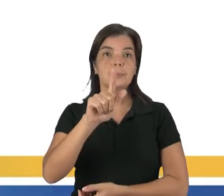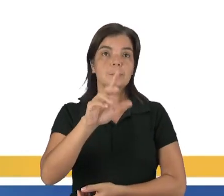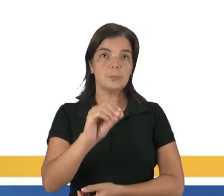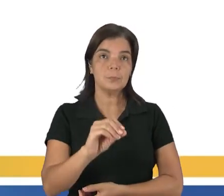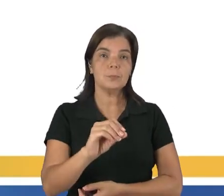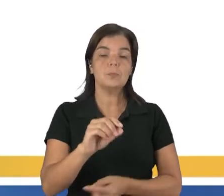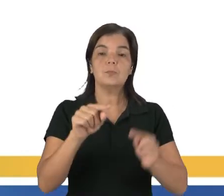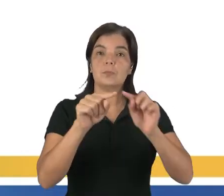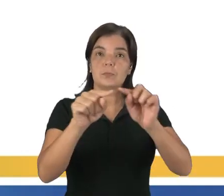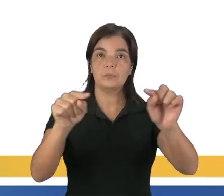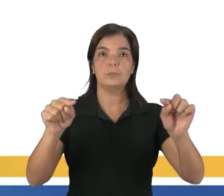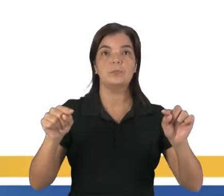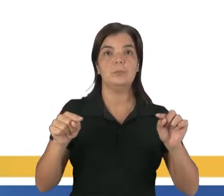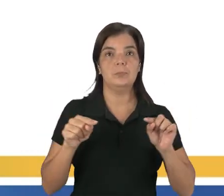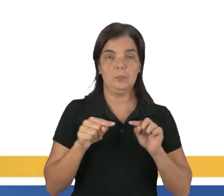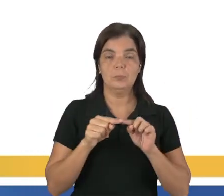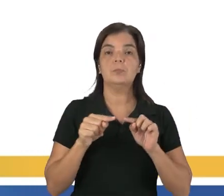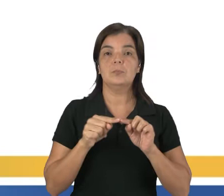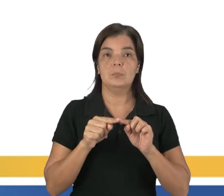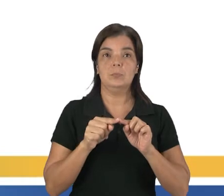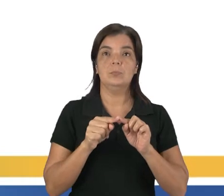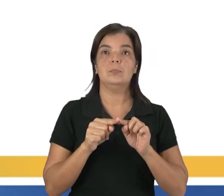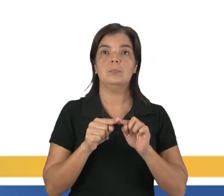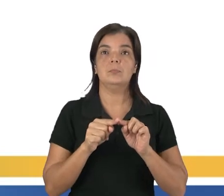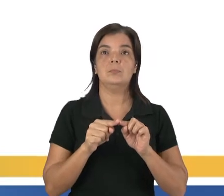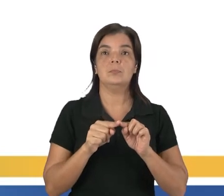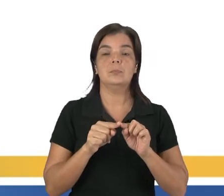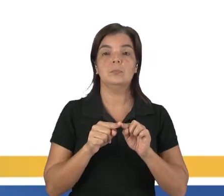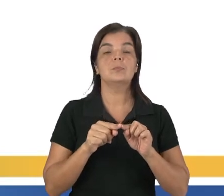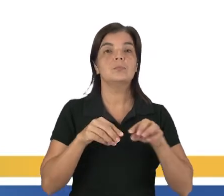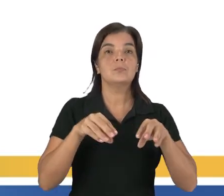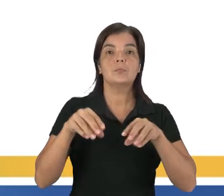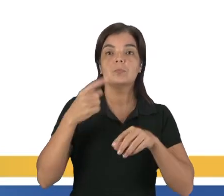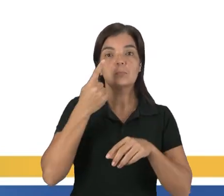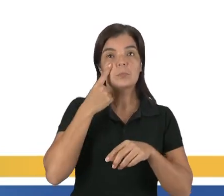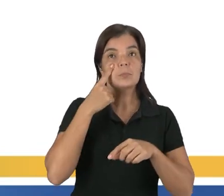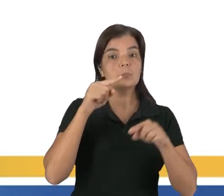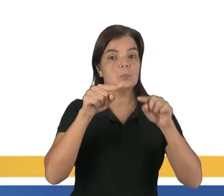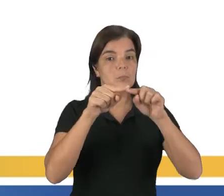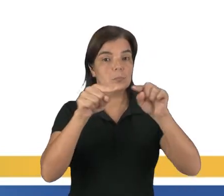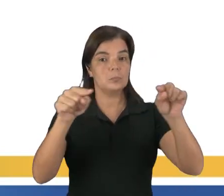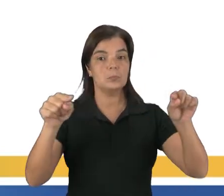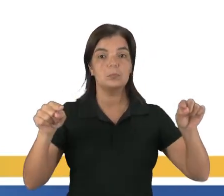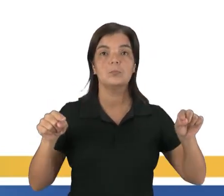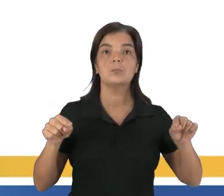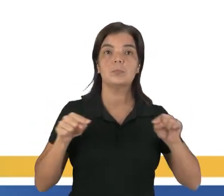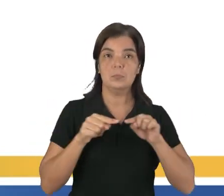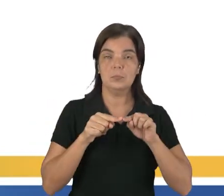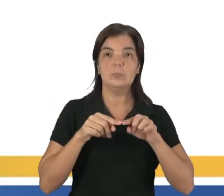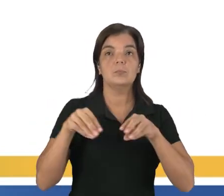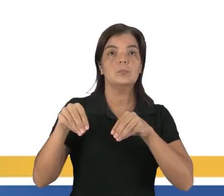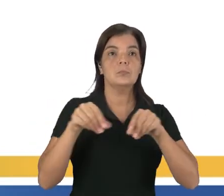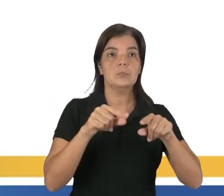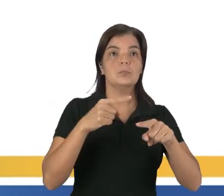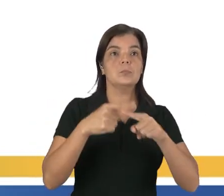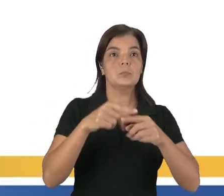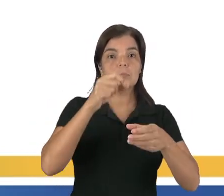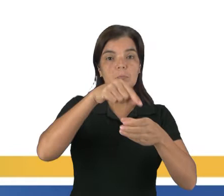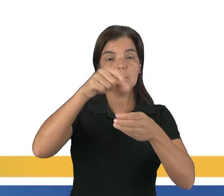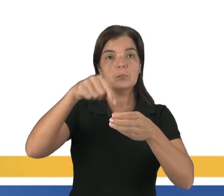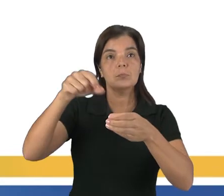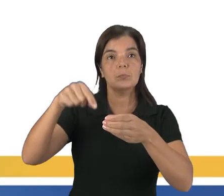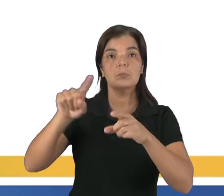1. Seu Diogo vai cercar um pedaço retangular, olha a palavra retangular, do seu quintal para